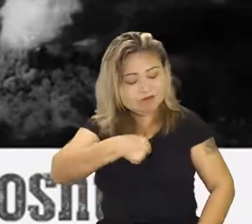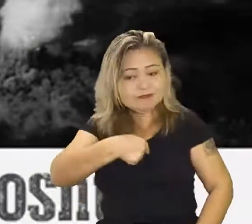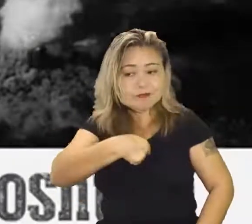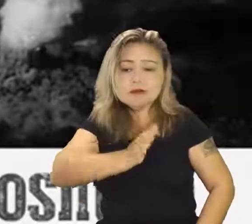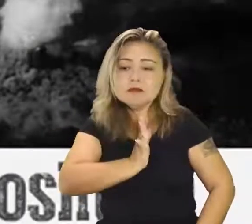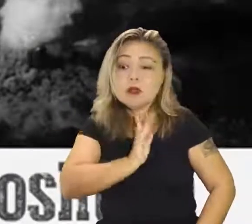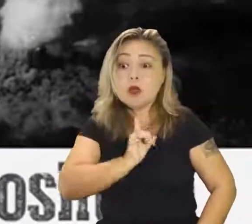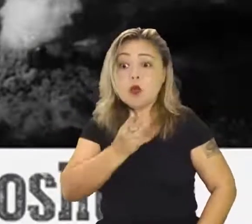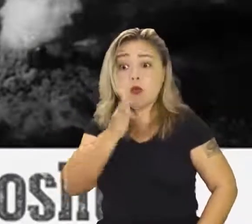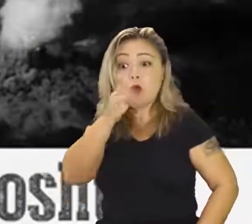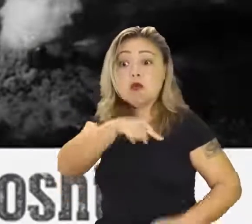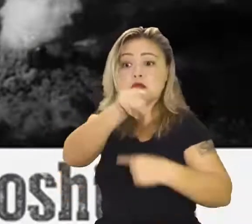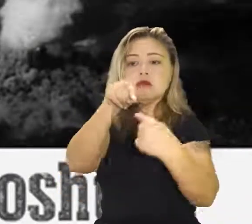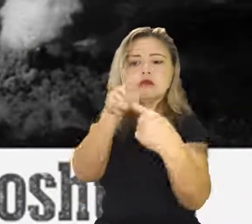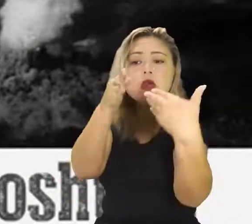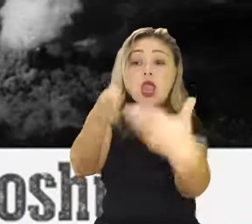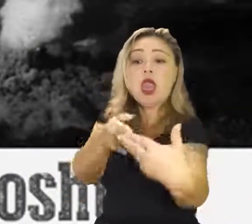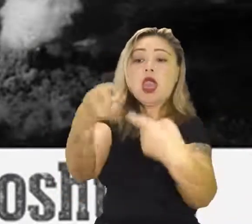de guerra.